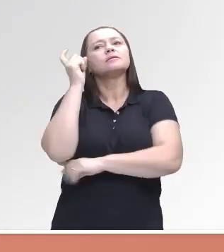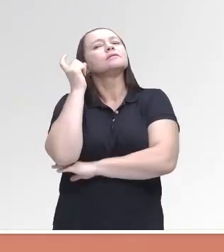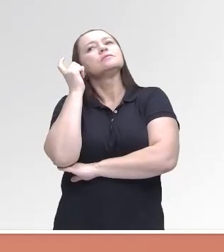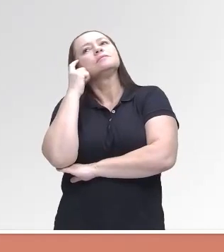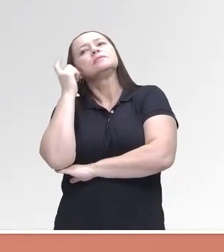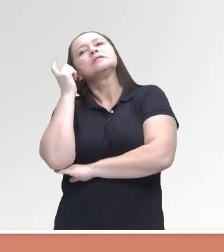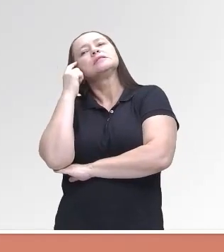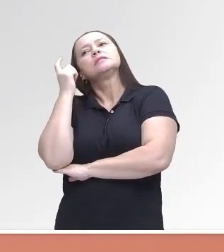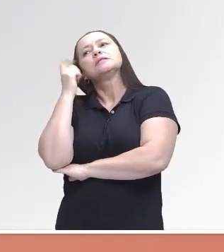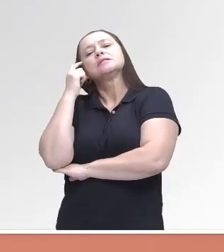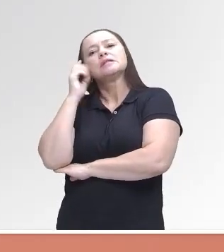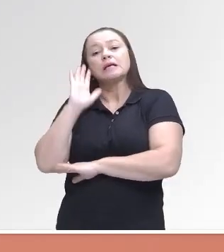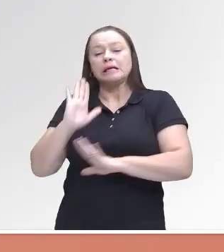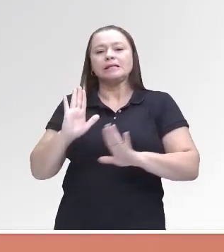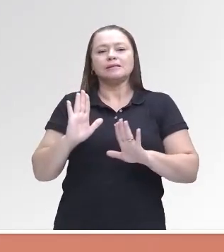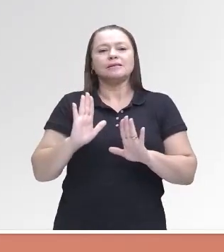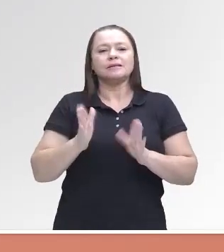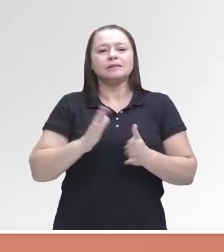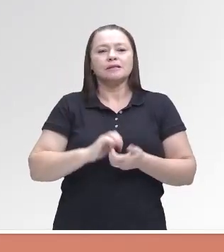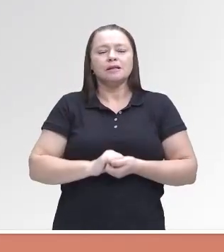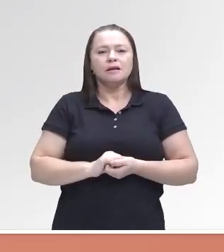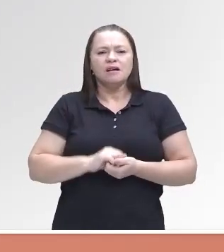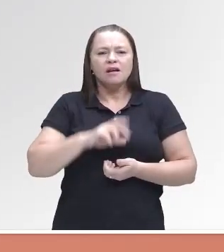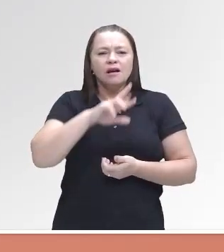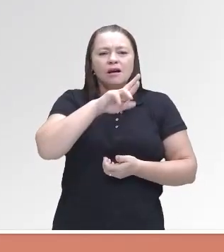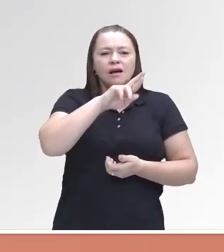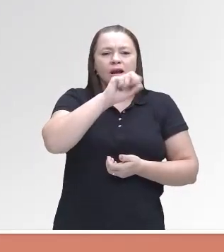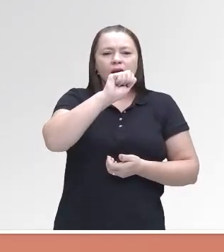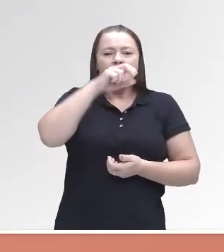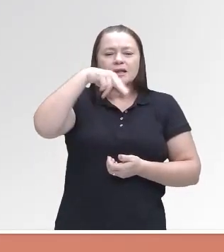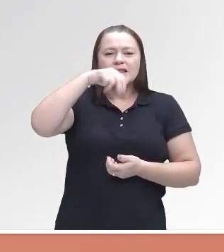pensar. Essa daqui.